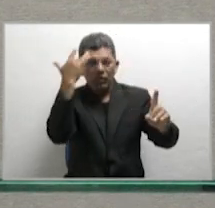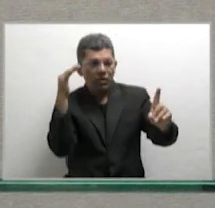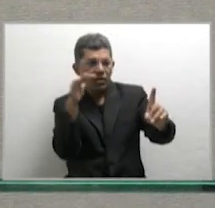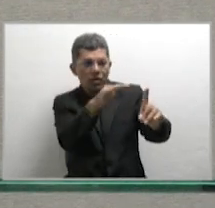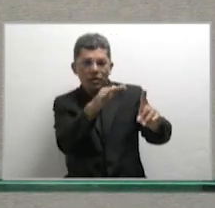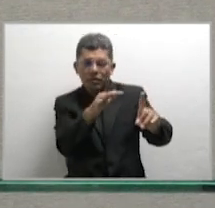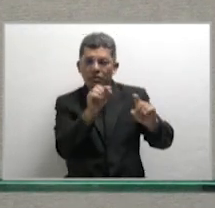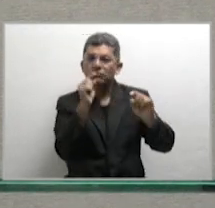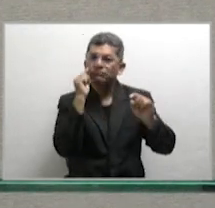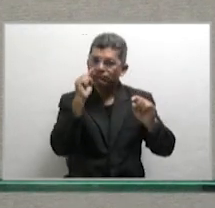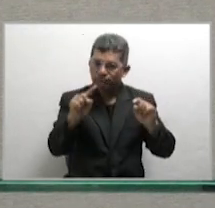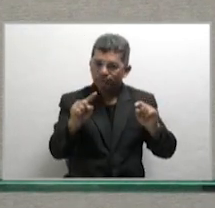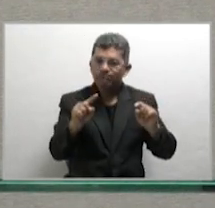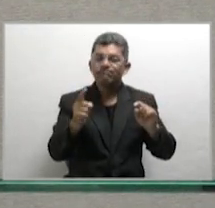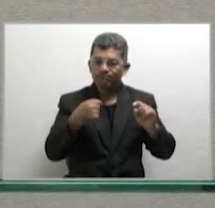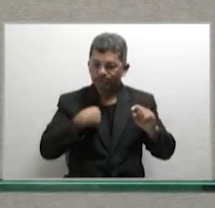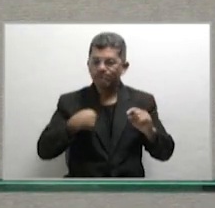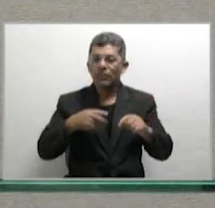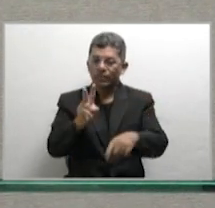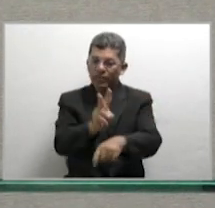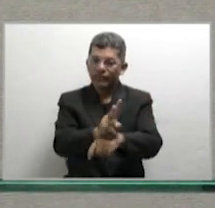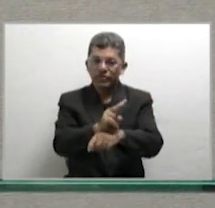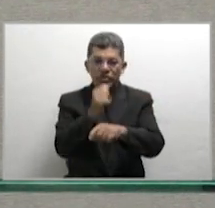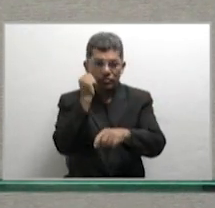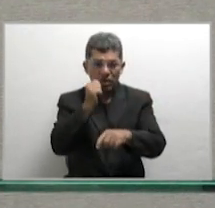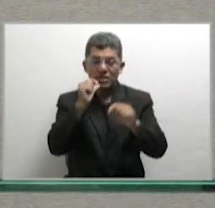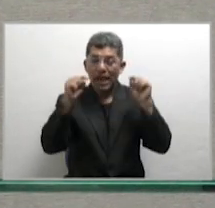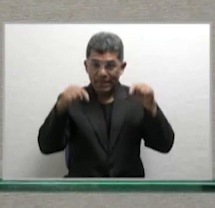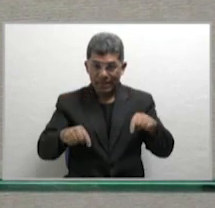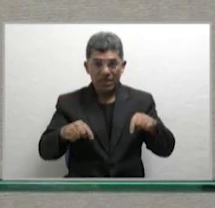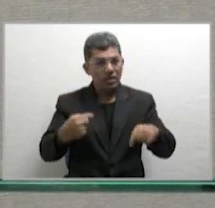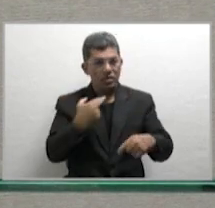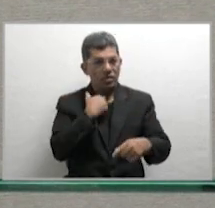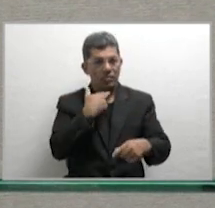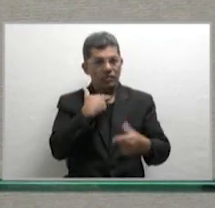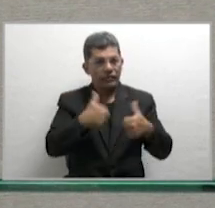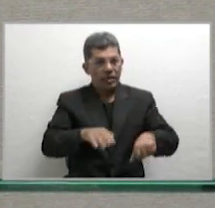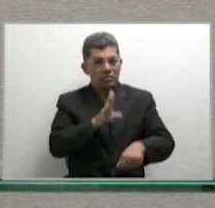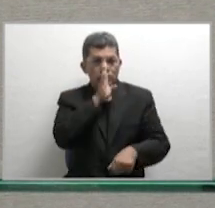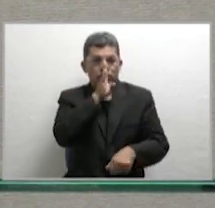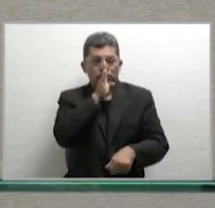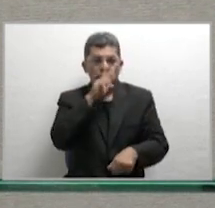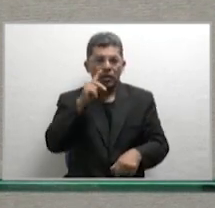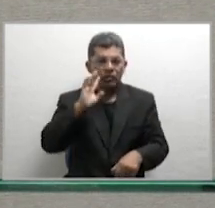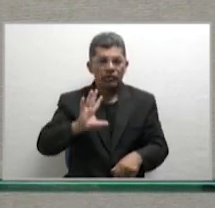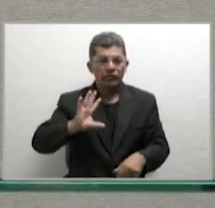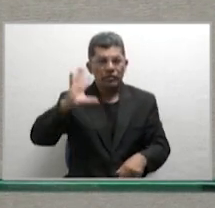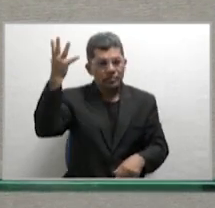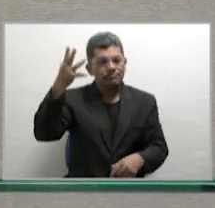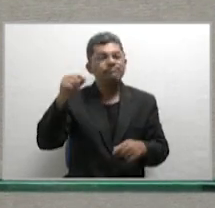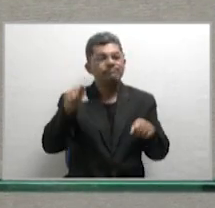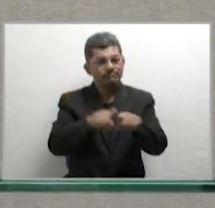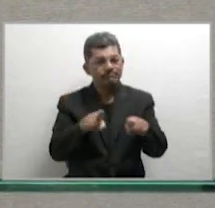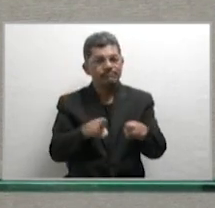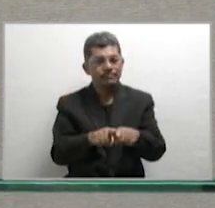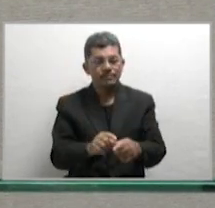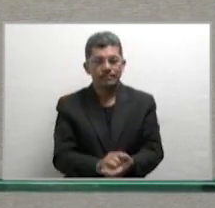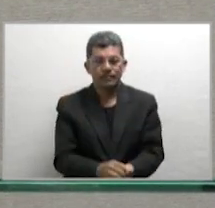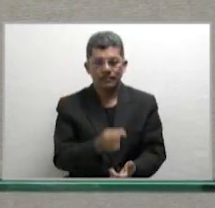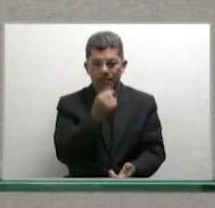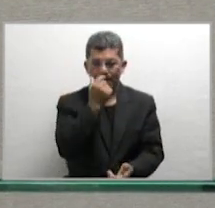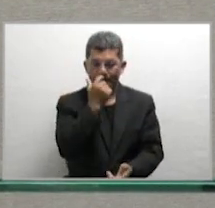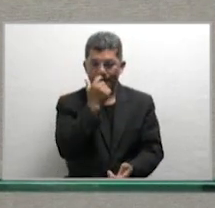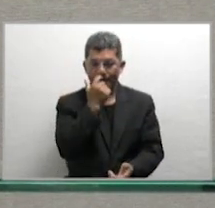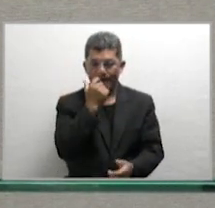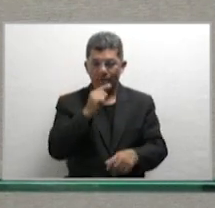pessoas. Então, como defensora também aqui das mulheres, não posso me omitir a esse fato lamentável que aconteceu. Então,